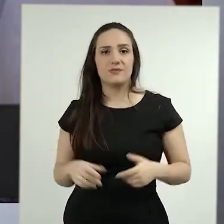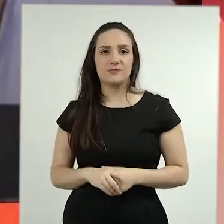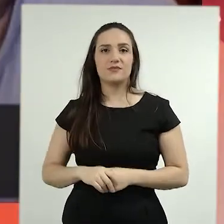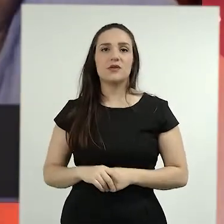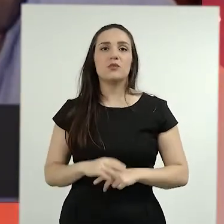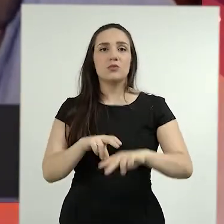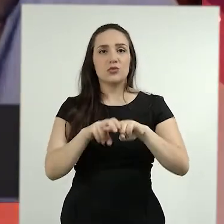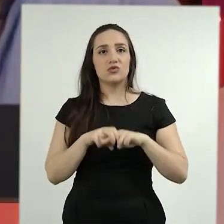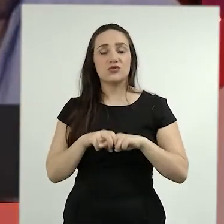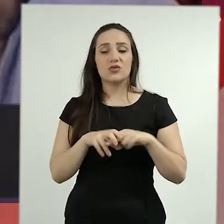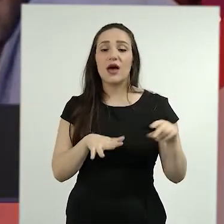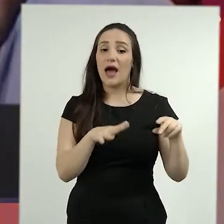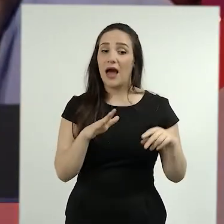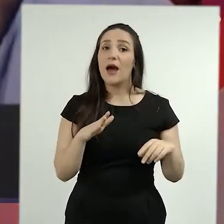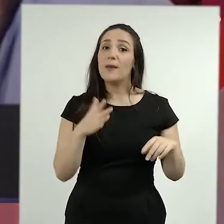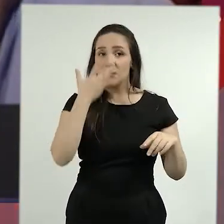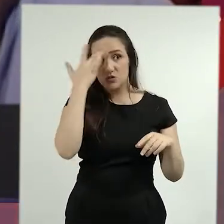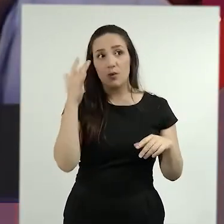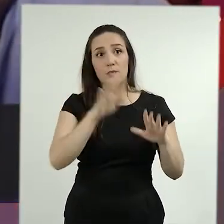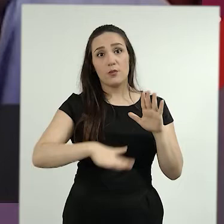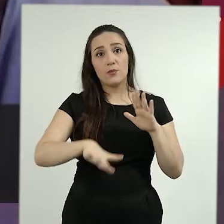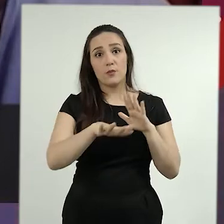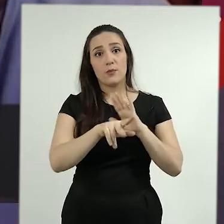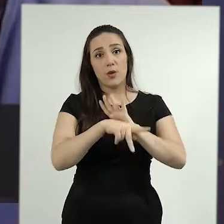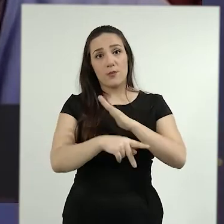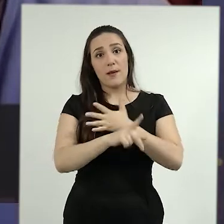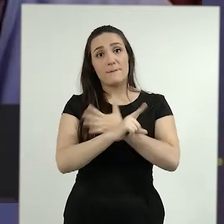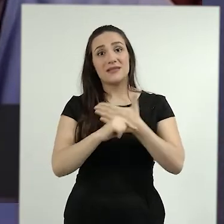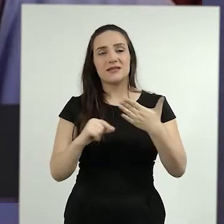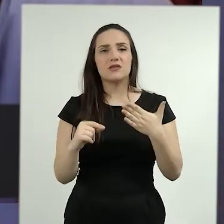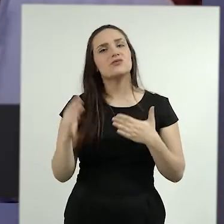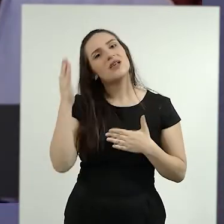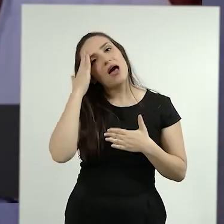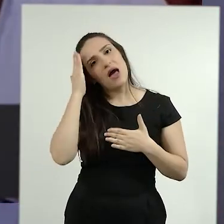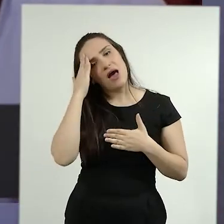do Pantanal, por exemplo, é muito mais